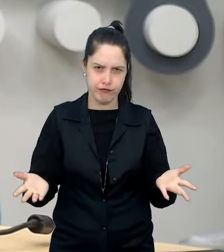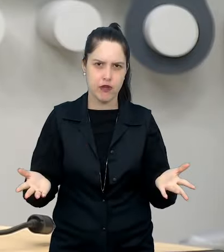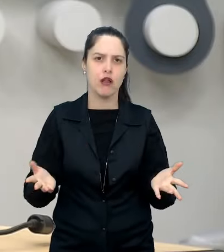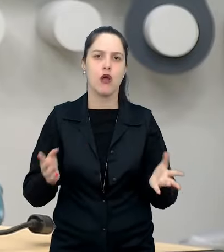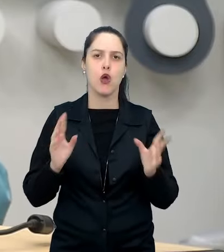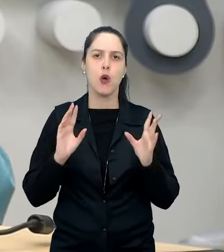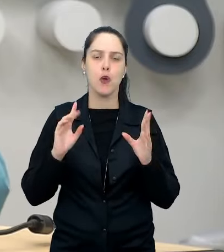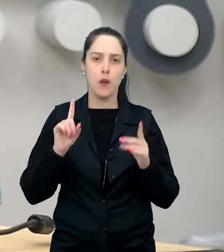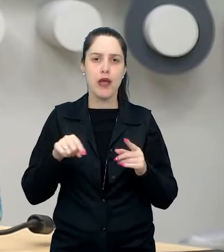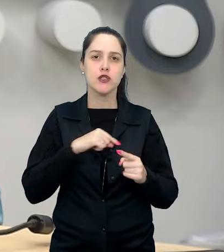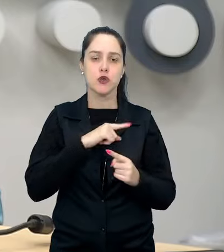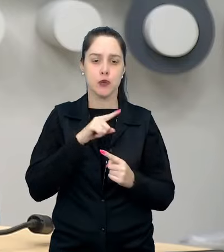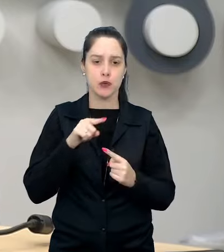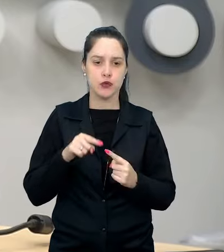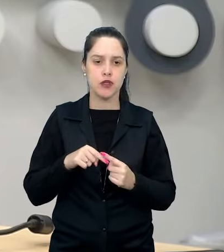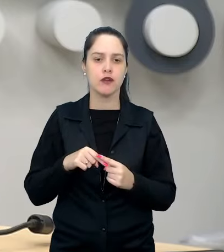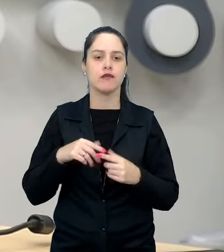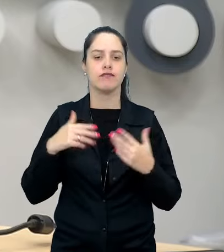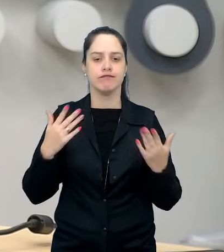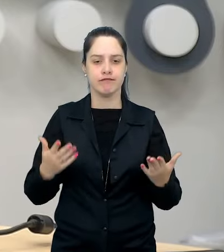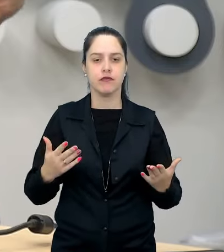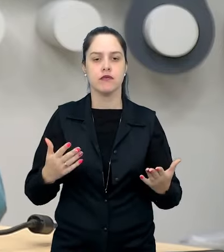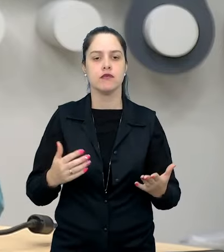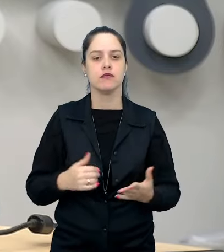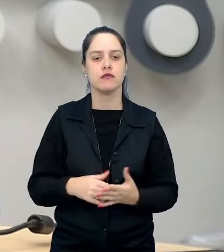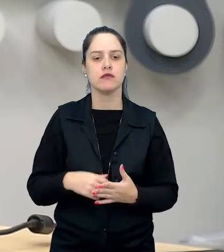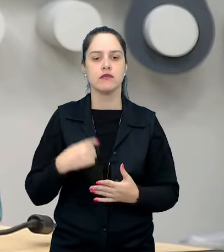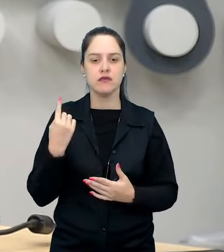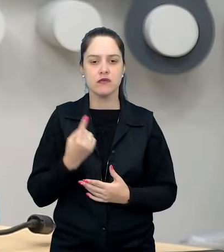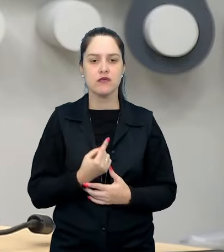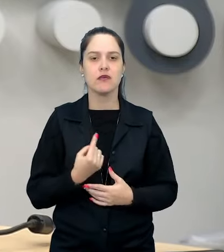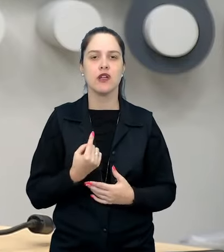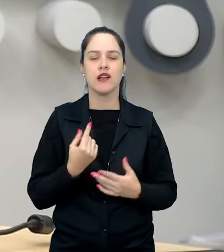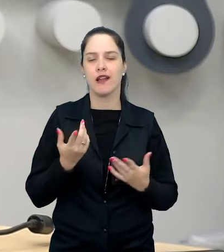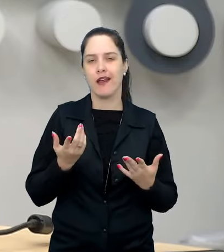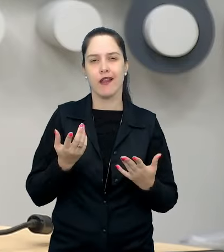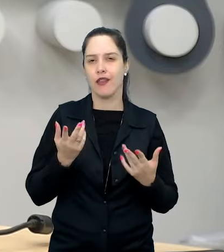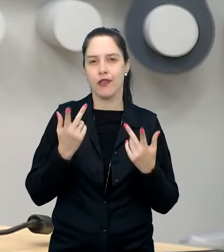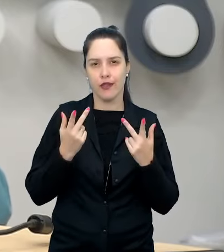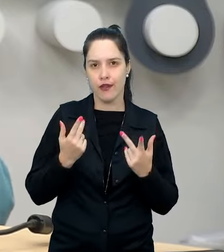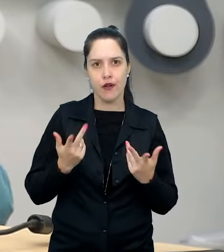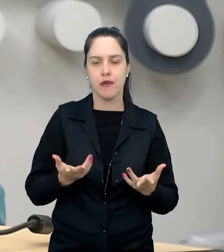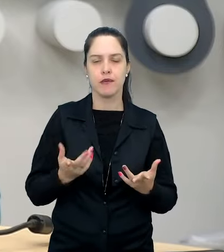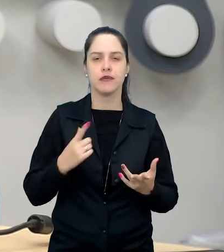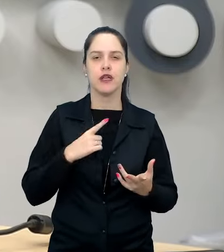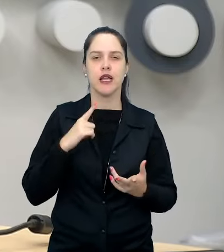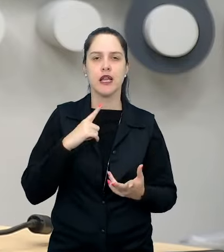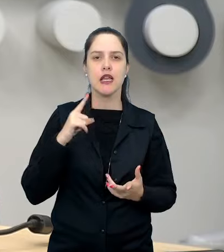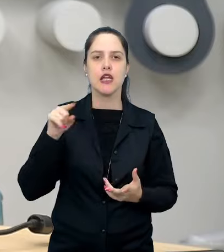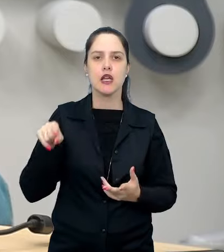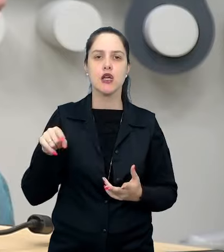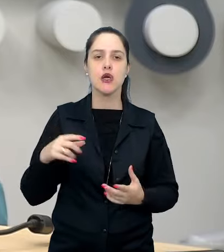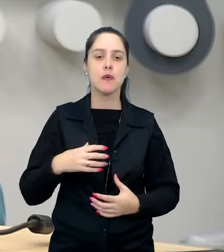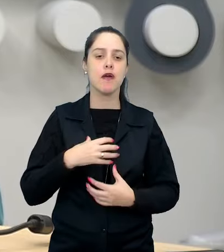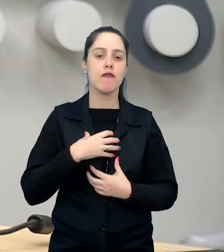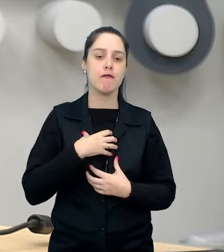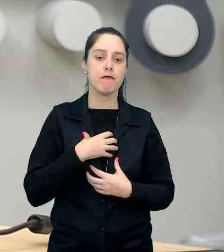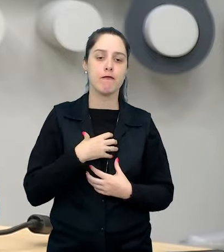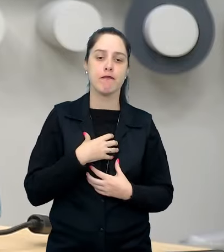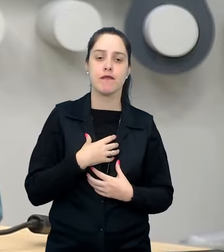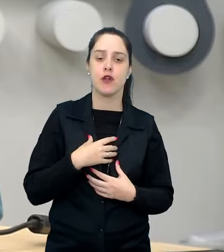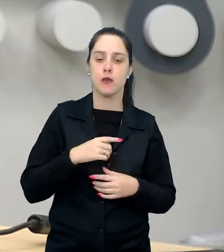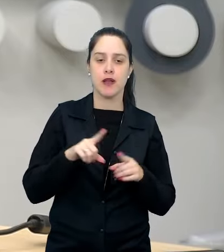muito expositiva, muito, né, que a gente chamaria de tradicional, né, e de repente ele vem com uma proposta, por exemplo, de